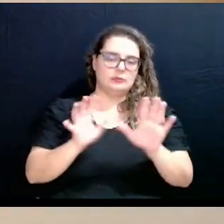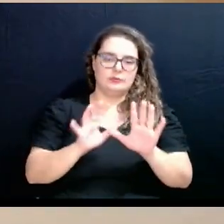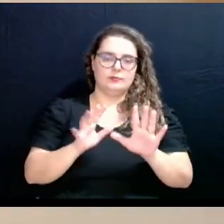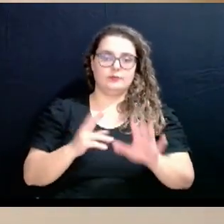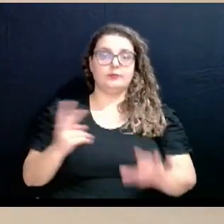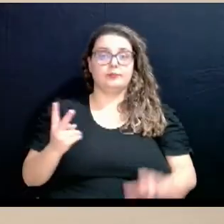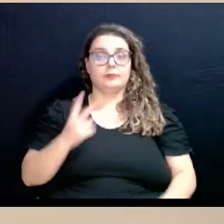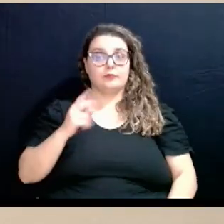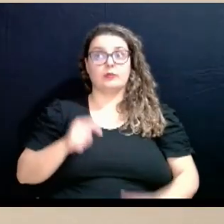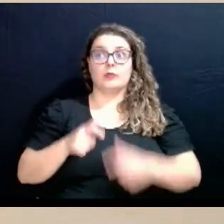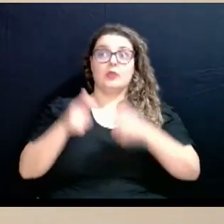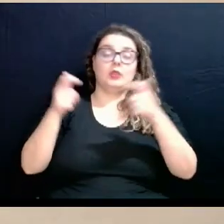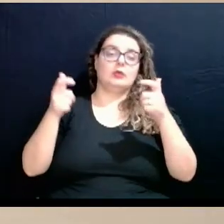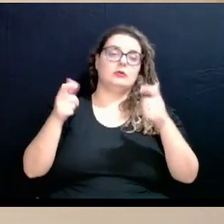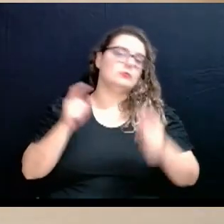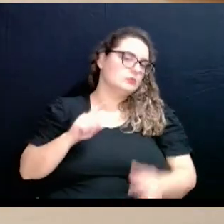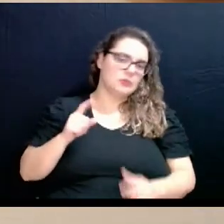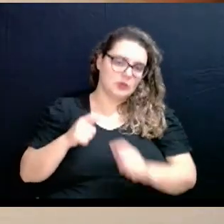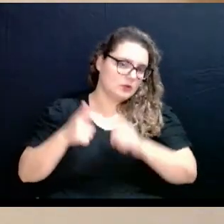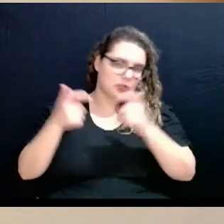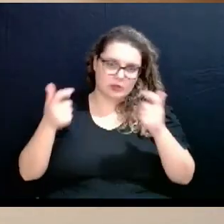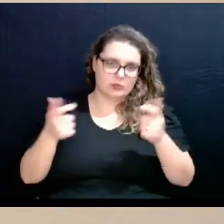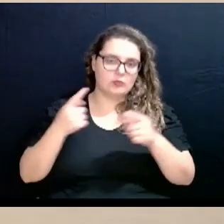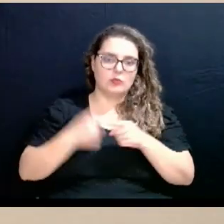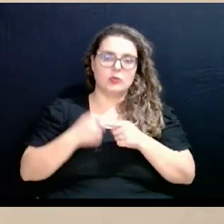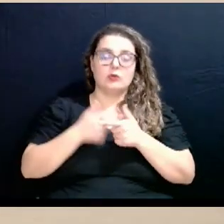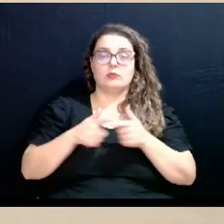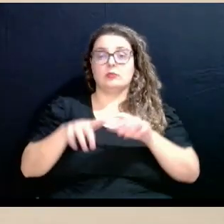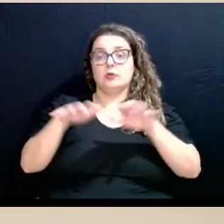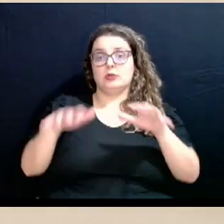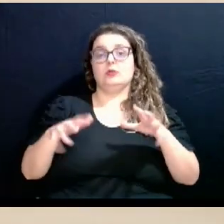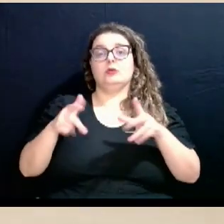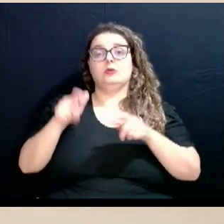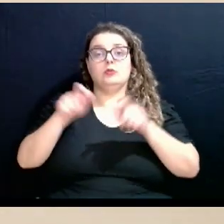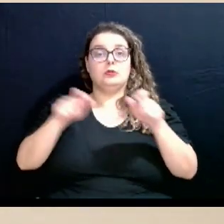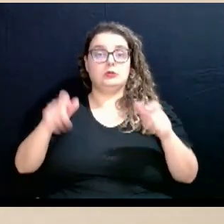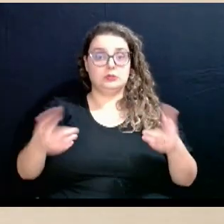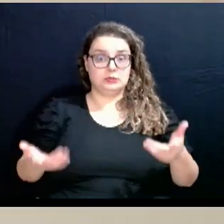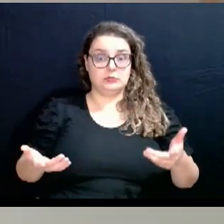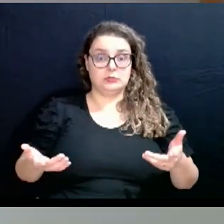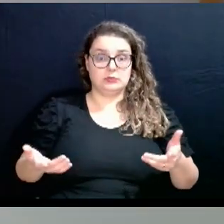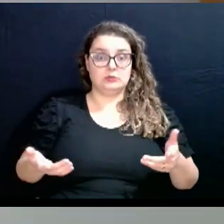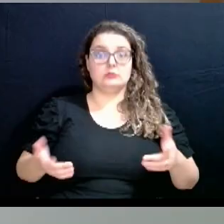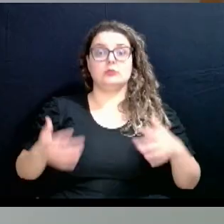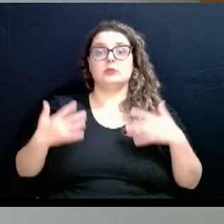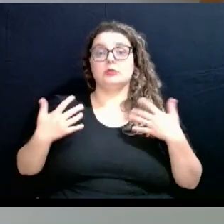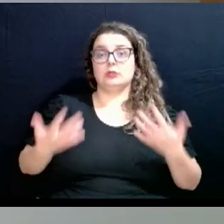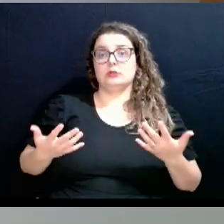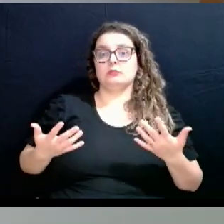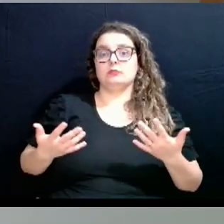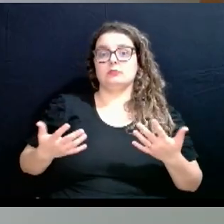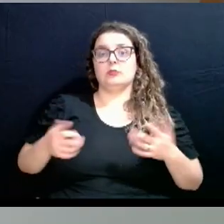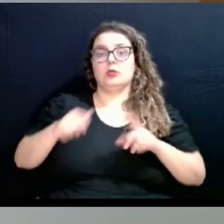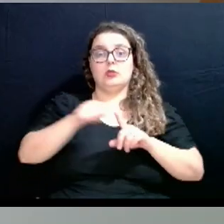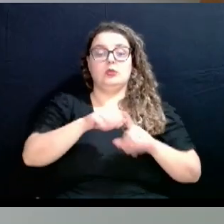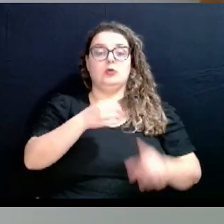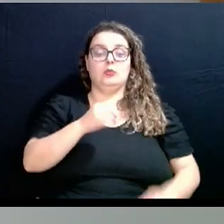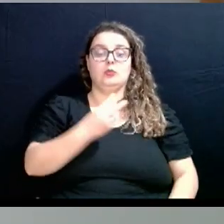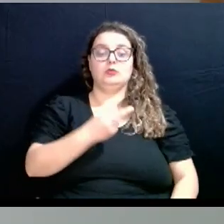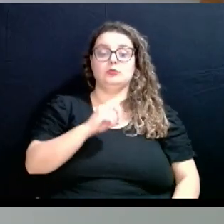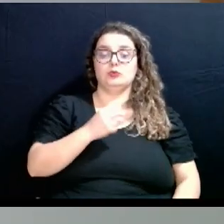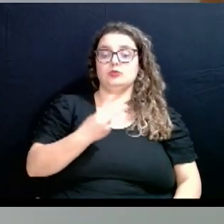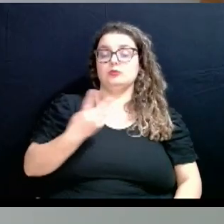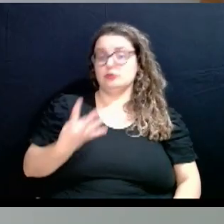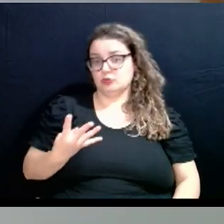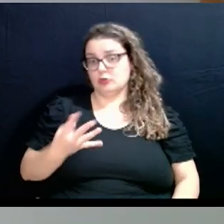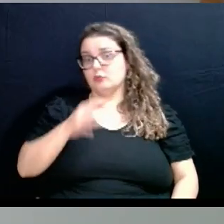adicional. O valor é muito alto? Não é muito alto porque é dividido entre todas as pessoas. Então, em